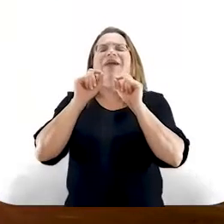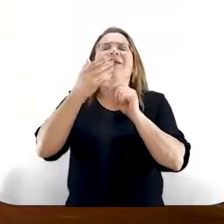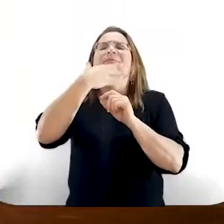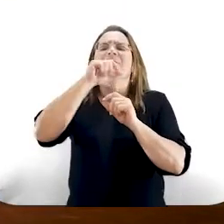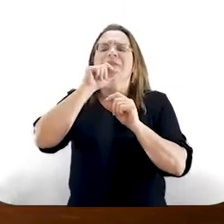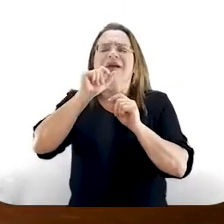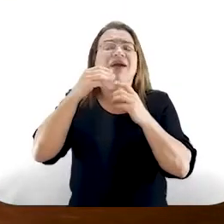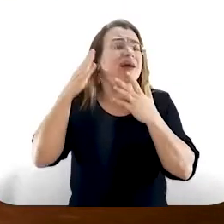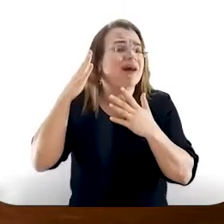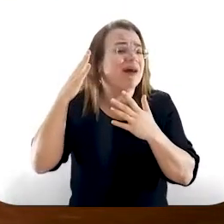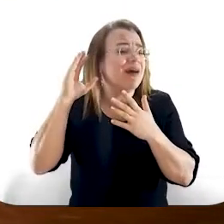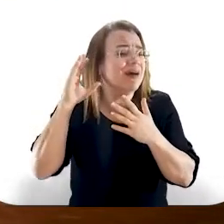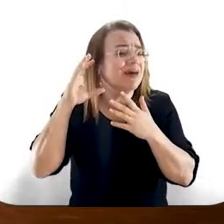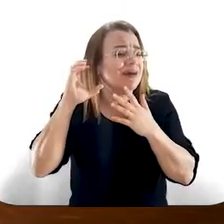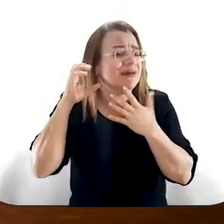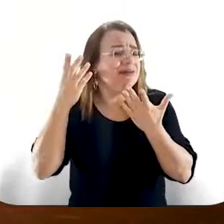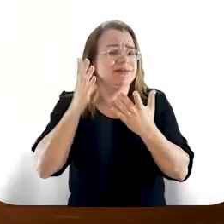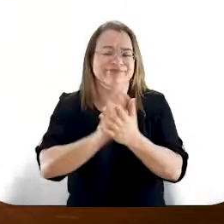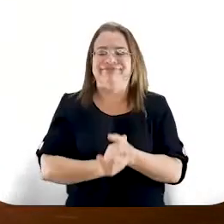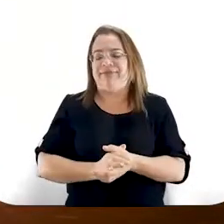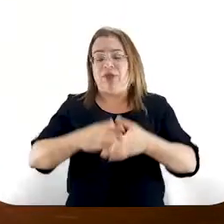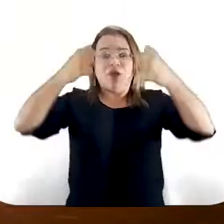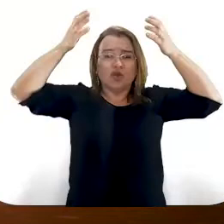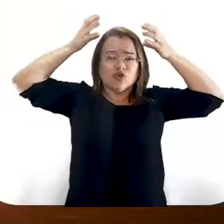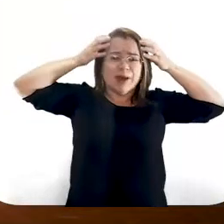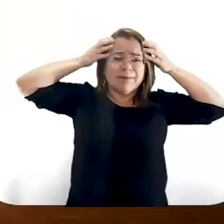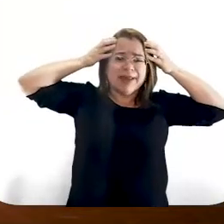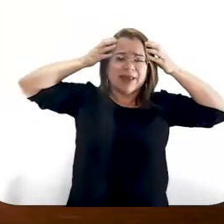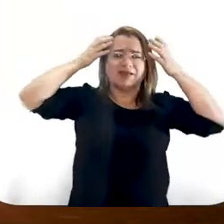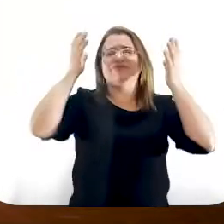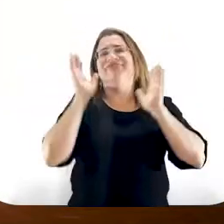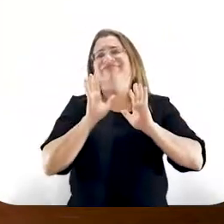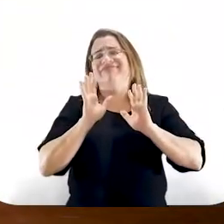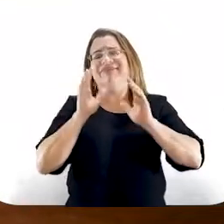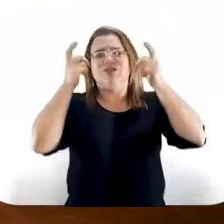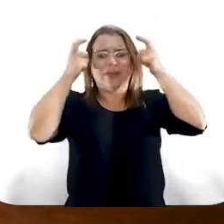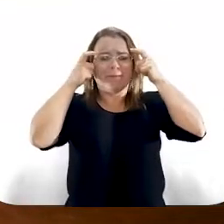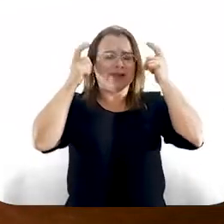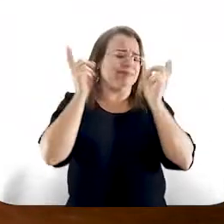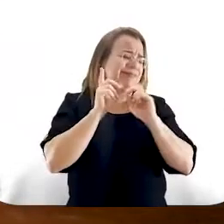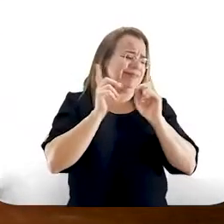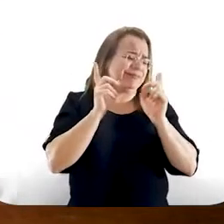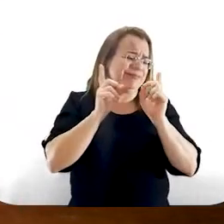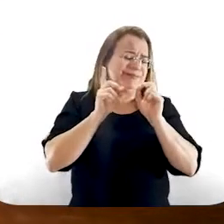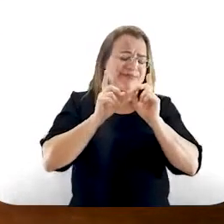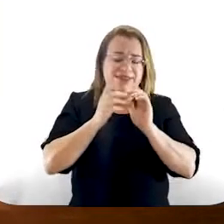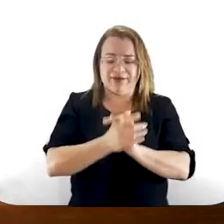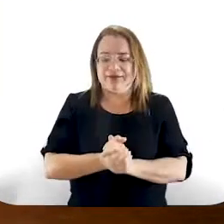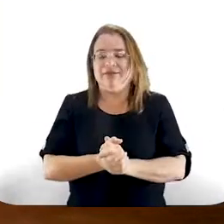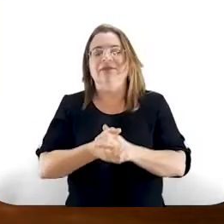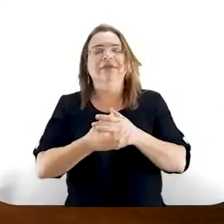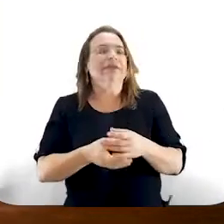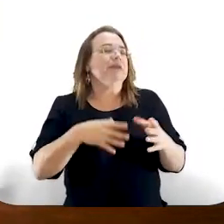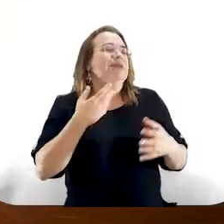pai? Ah, o chapéu? Ah, o chapéu. Não, Gonçalo, meu filho mais velho. Ele foi apertando e